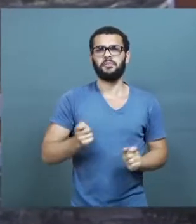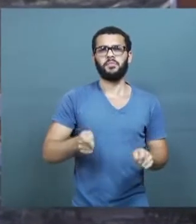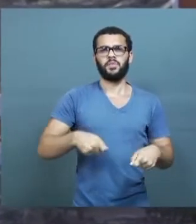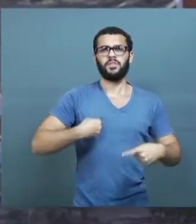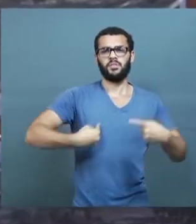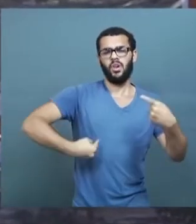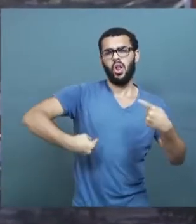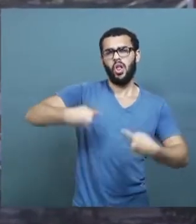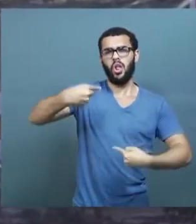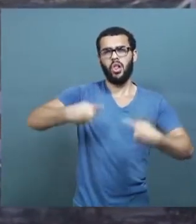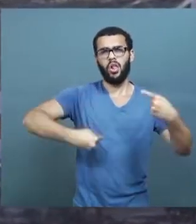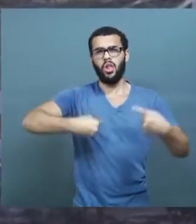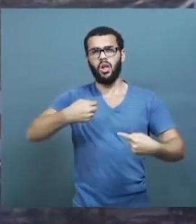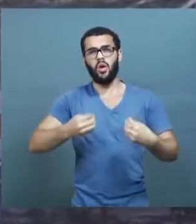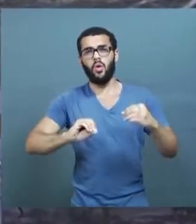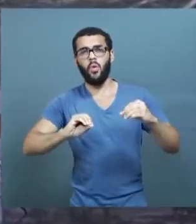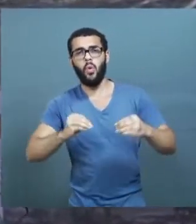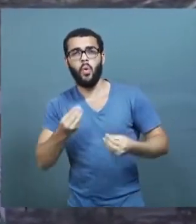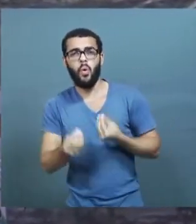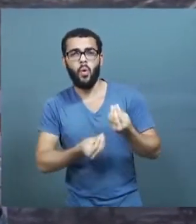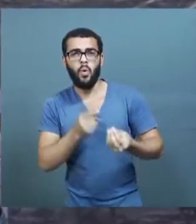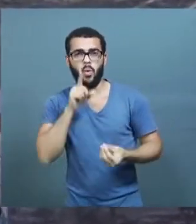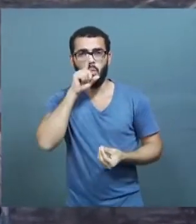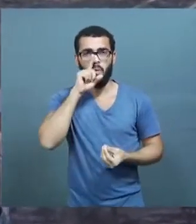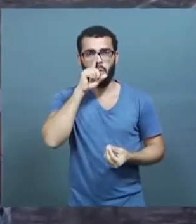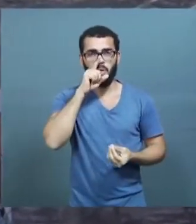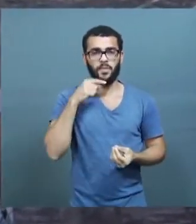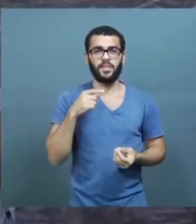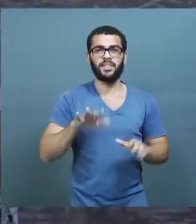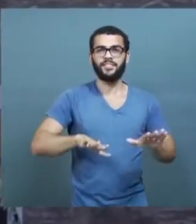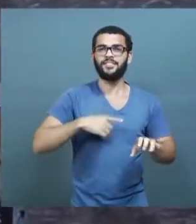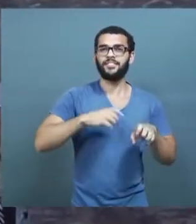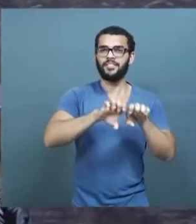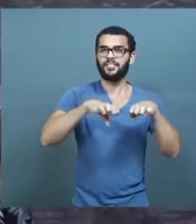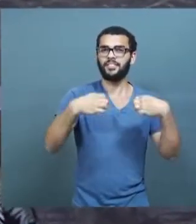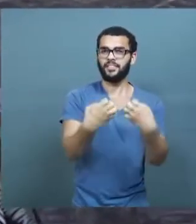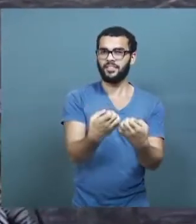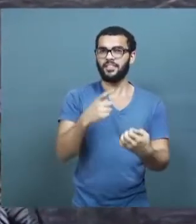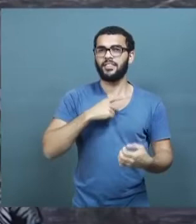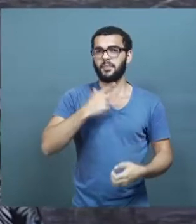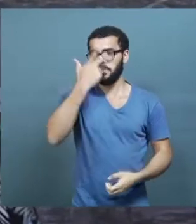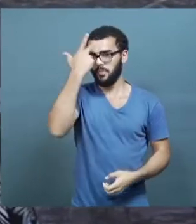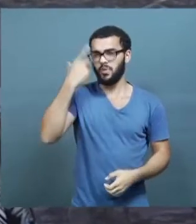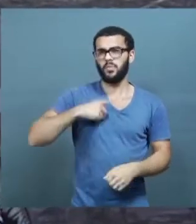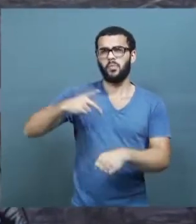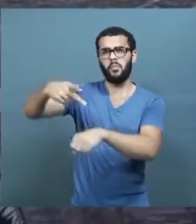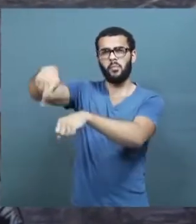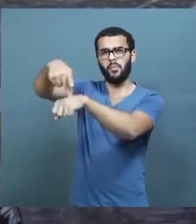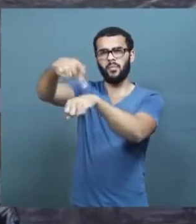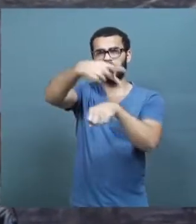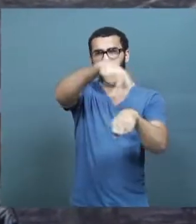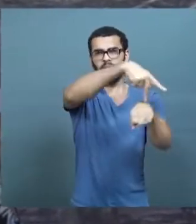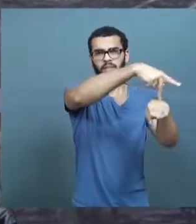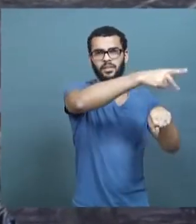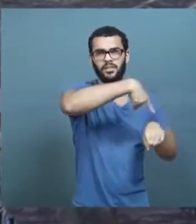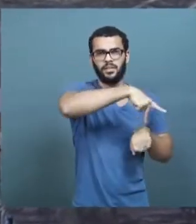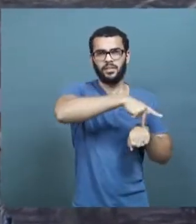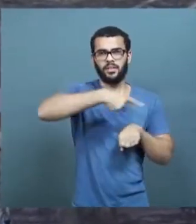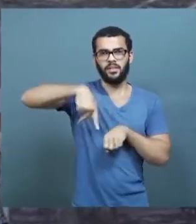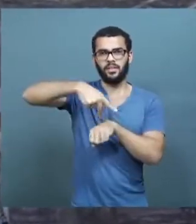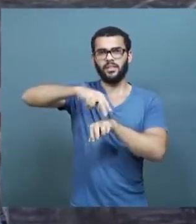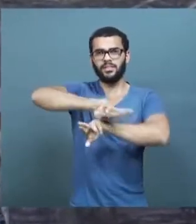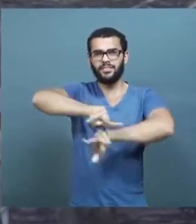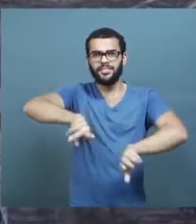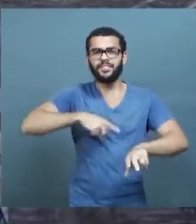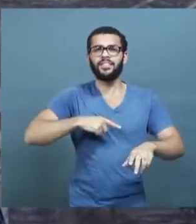risco e vulnerabilidade, quando no evento foi colocado pessoas de diversos países, diversas áreas acadêmicas e